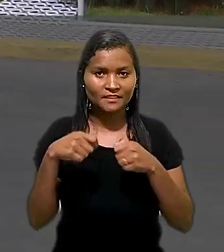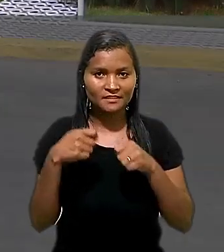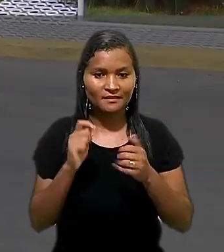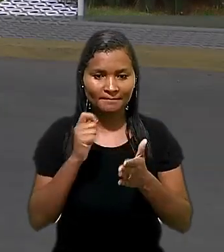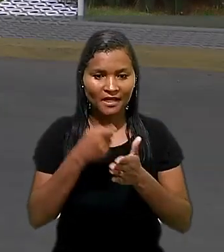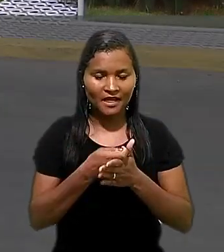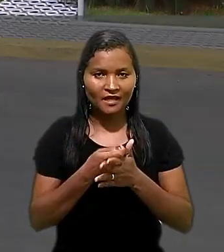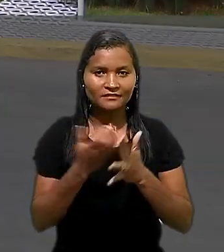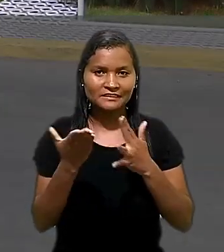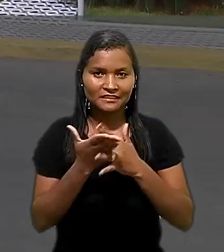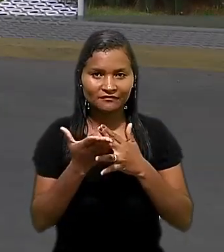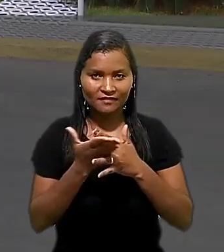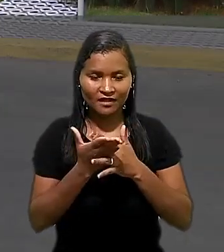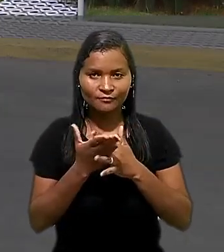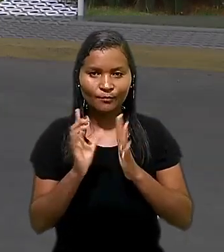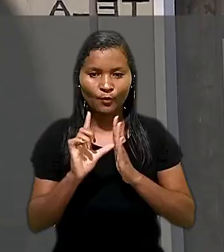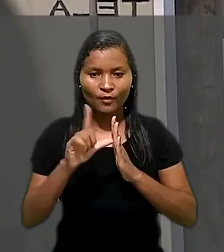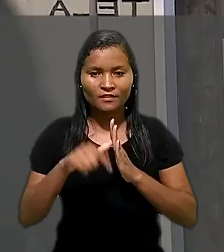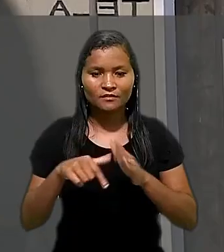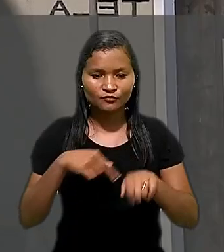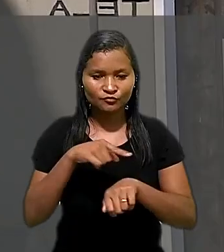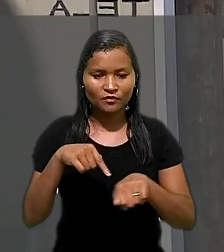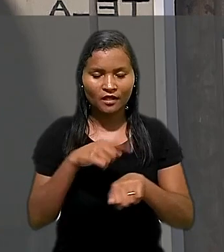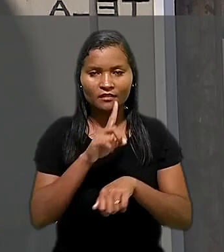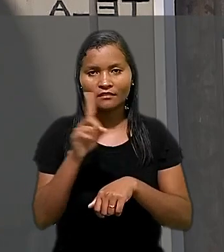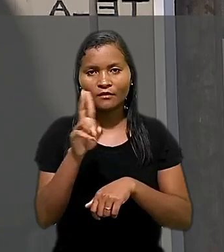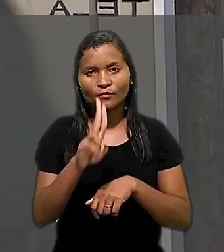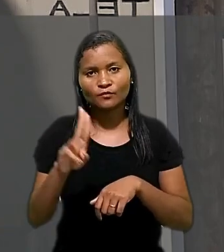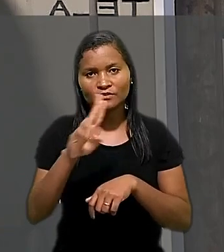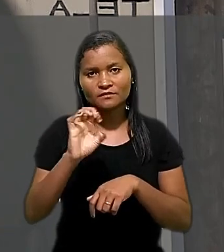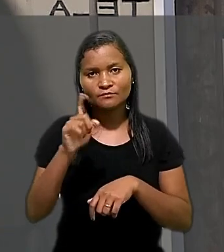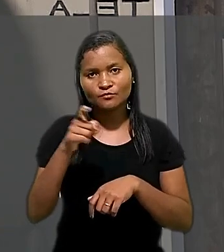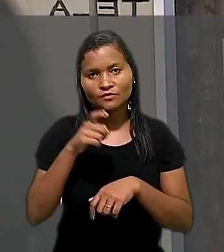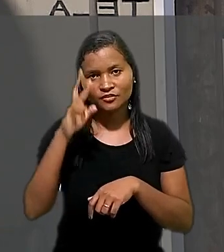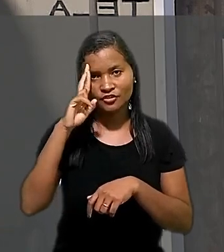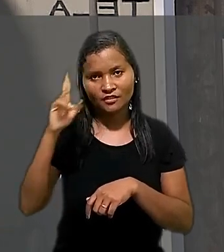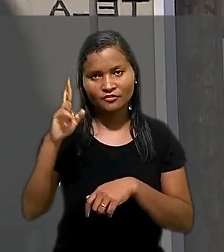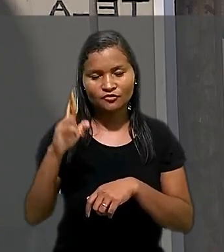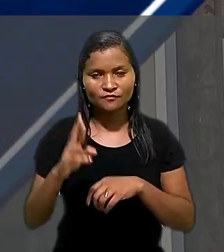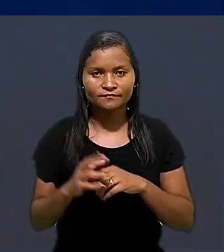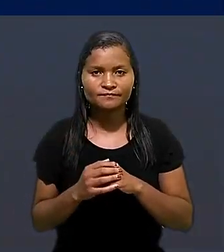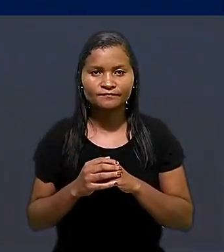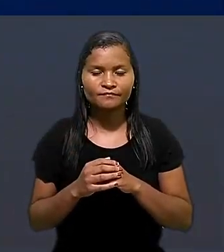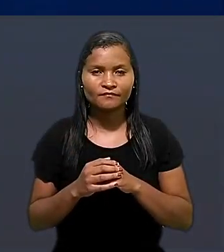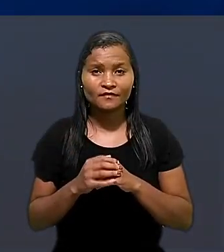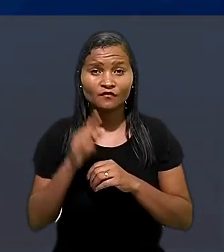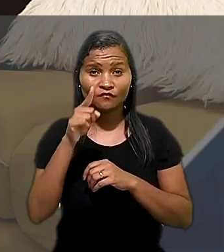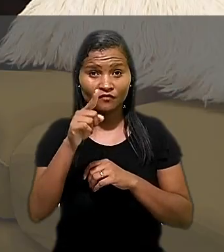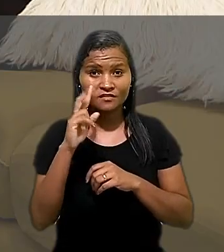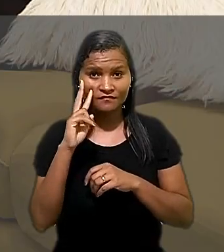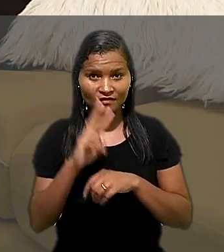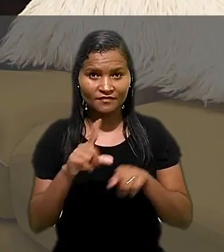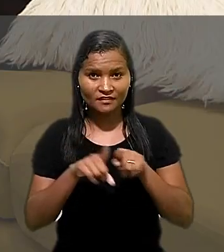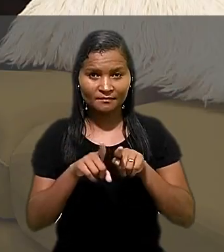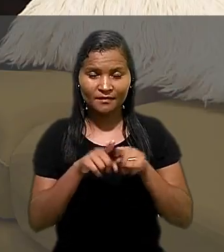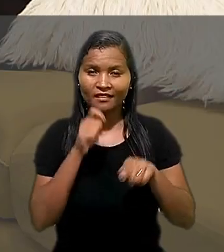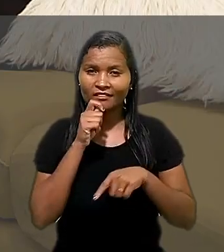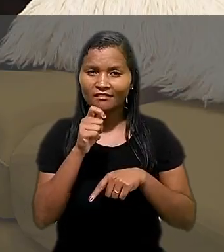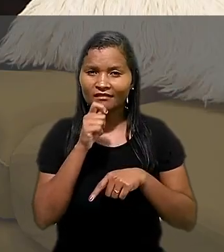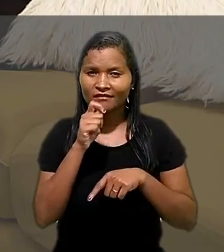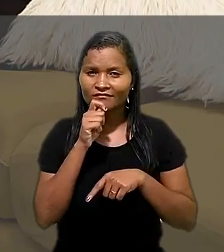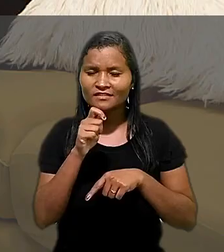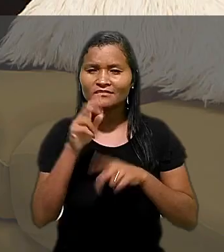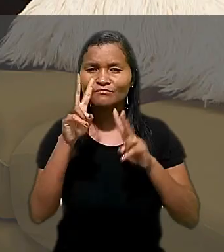Bradesco deve pagar por intervalo de prorrogação de jornada não usufruído por ex-gerente. E você vai ver ainda